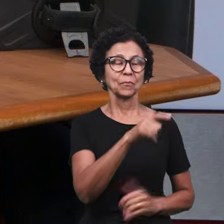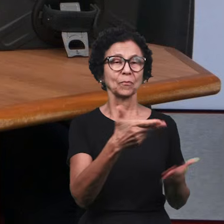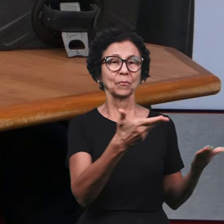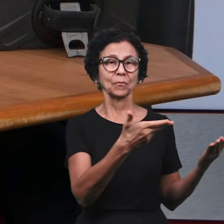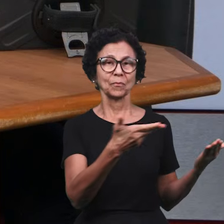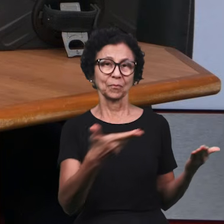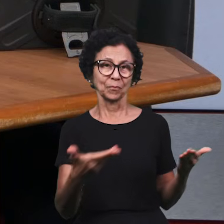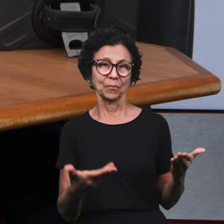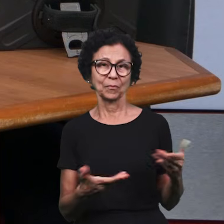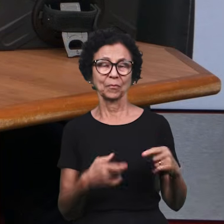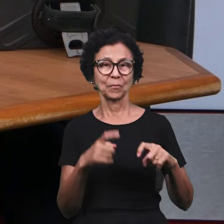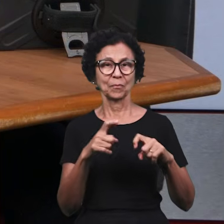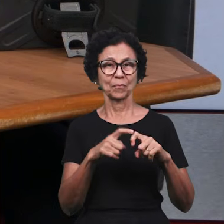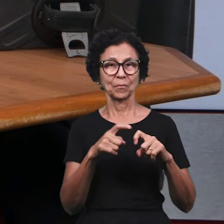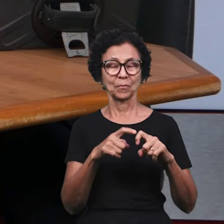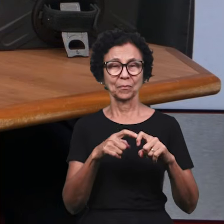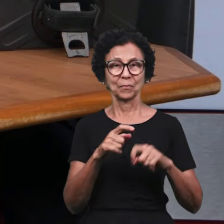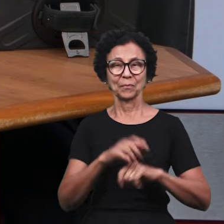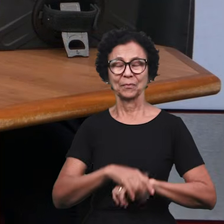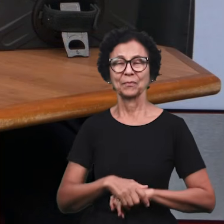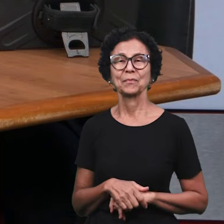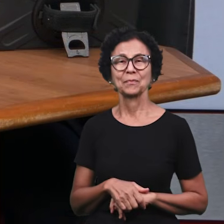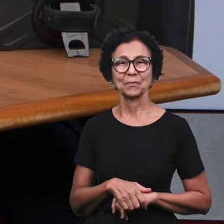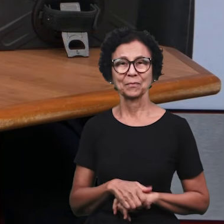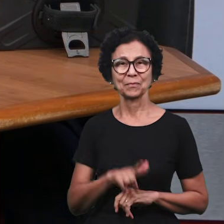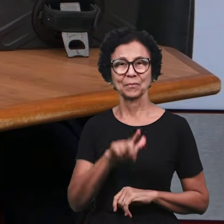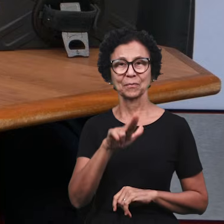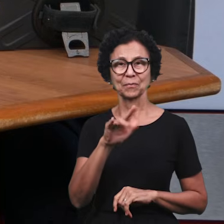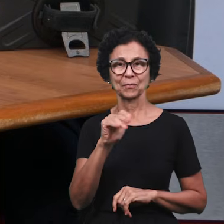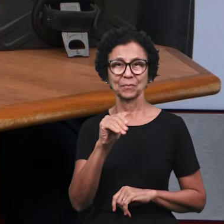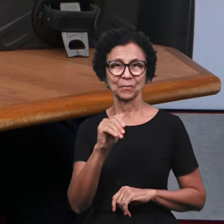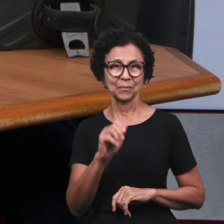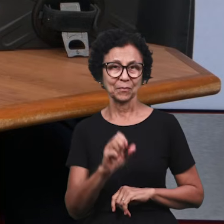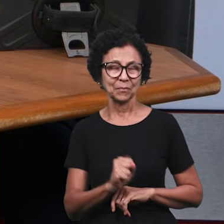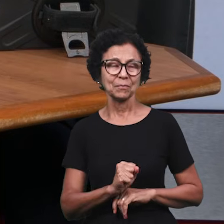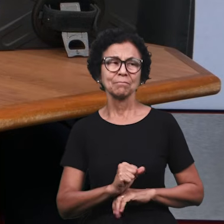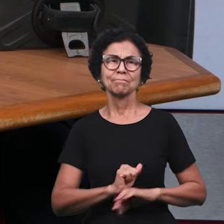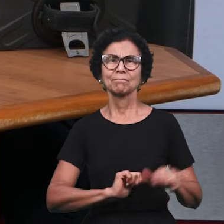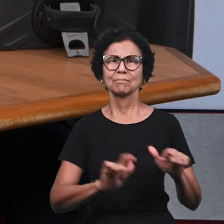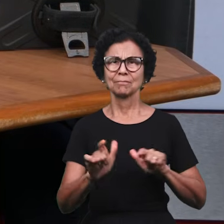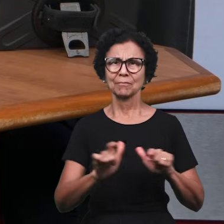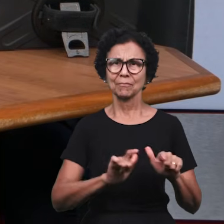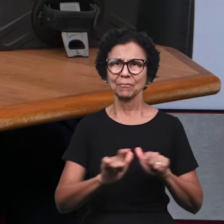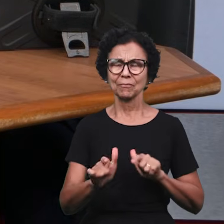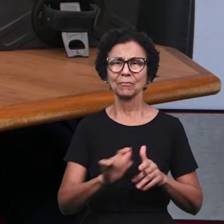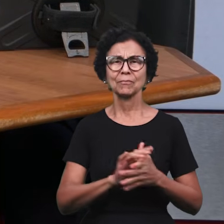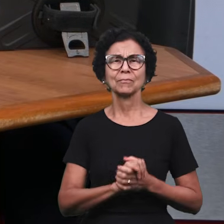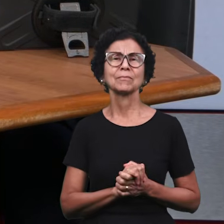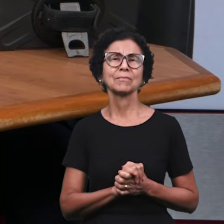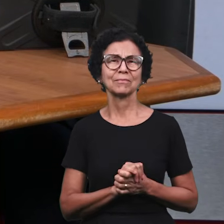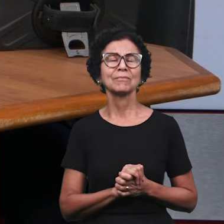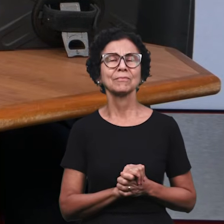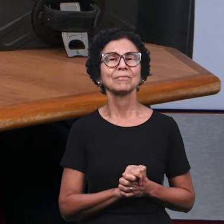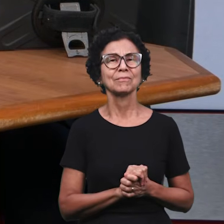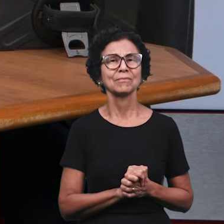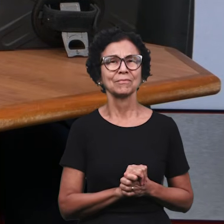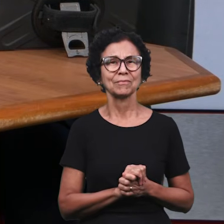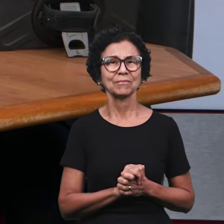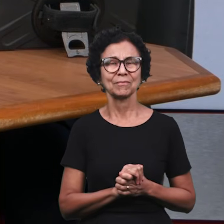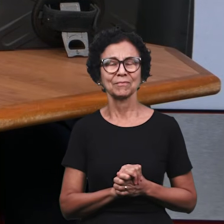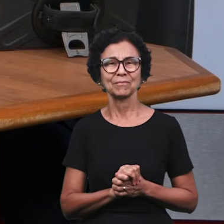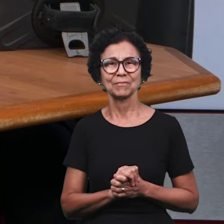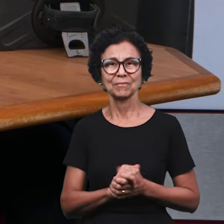Lucas Mariton de Albuquerque, que é médico e hoje atua nessa área de transplante capilar e tricologia.